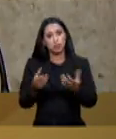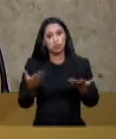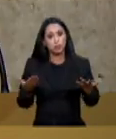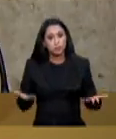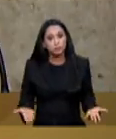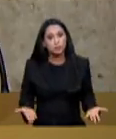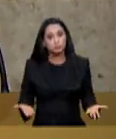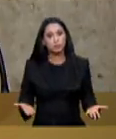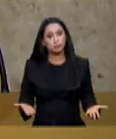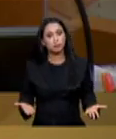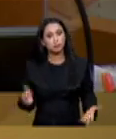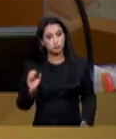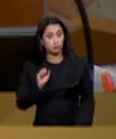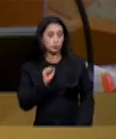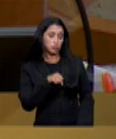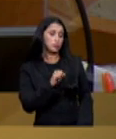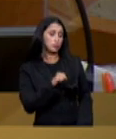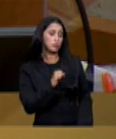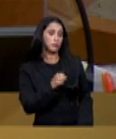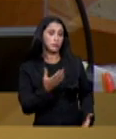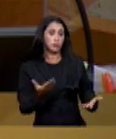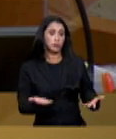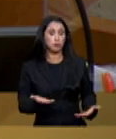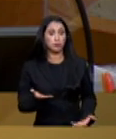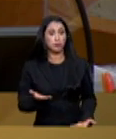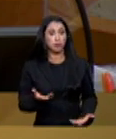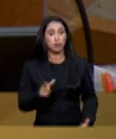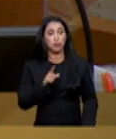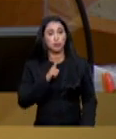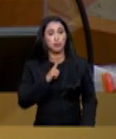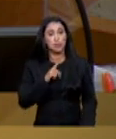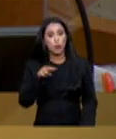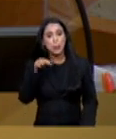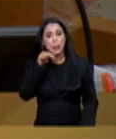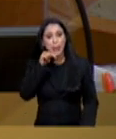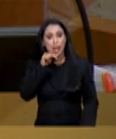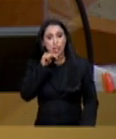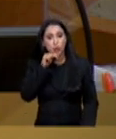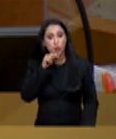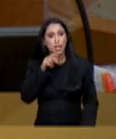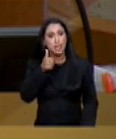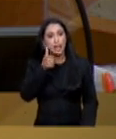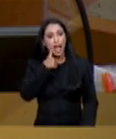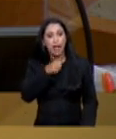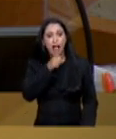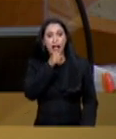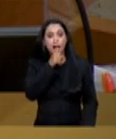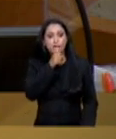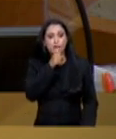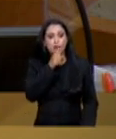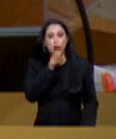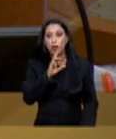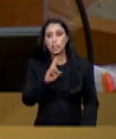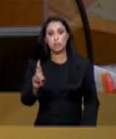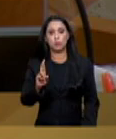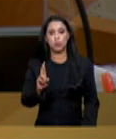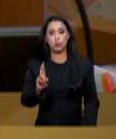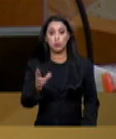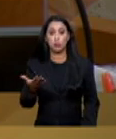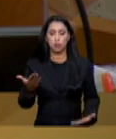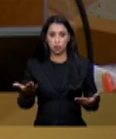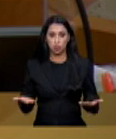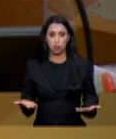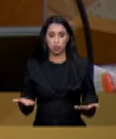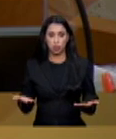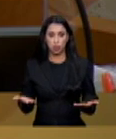Porque pode ser um neto que faça... E aí a avó é que esteja respondendo, pode... Quer dizer, é essa questão que